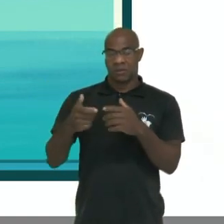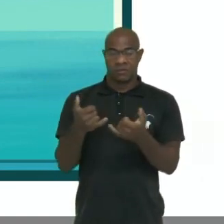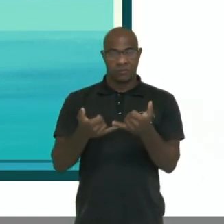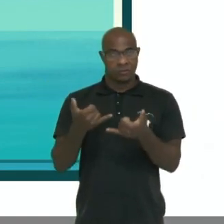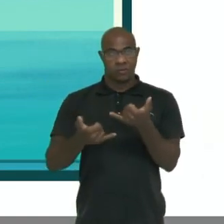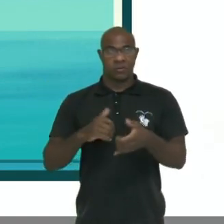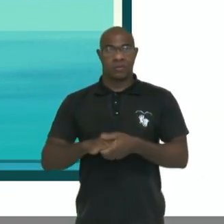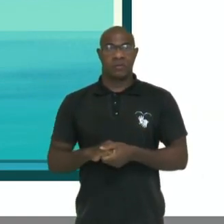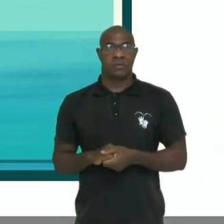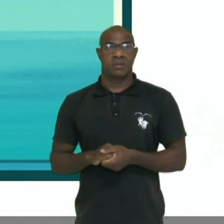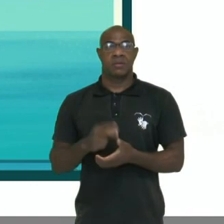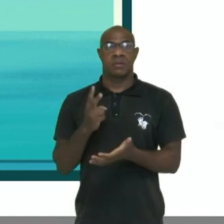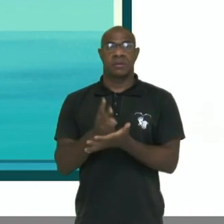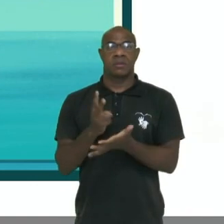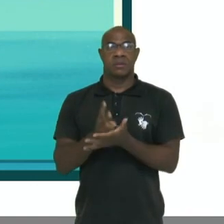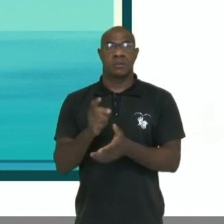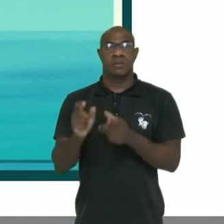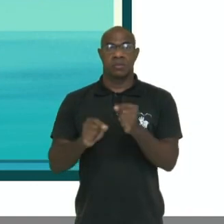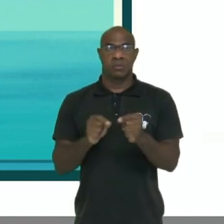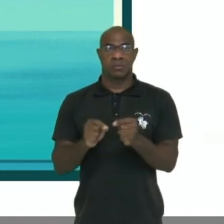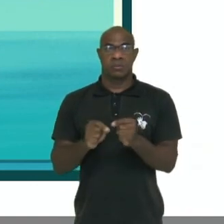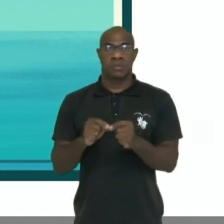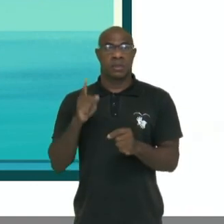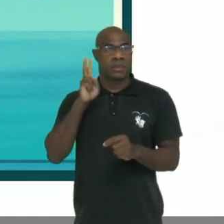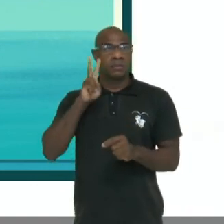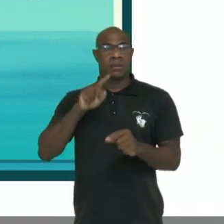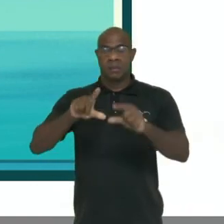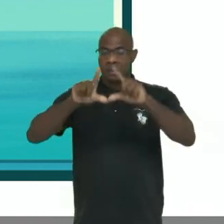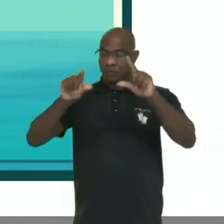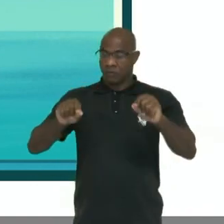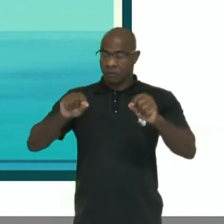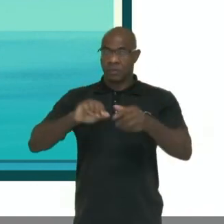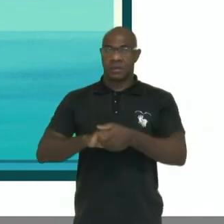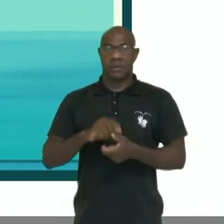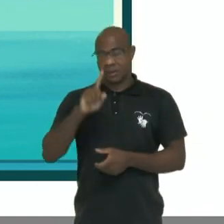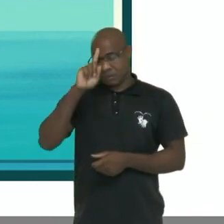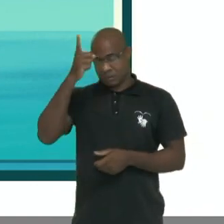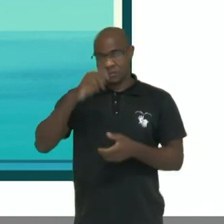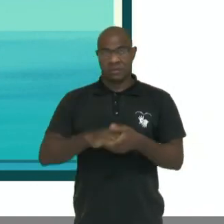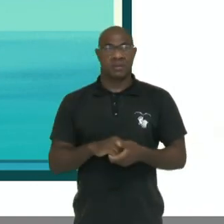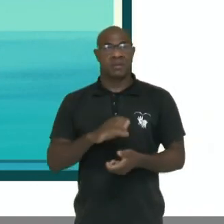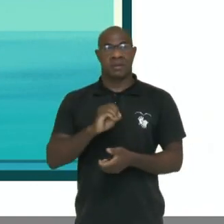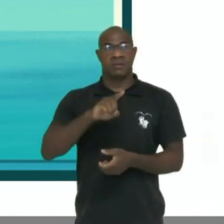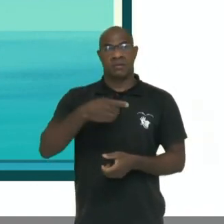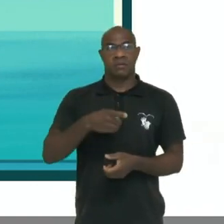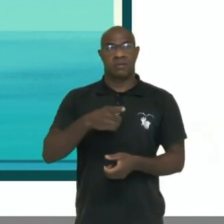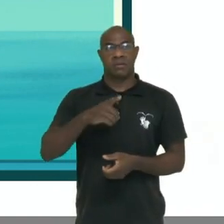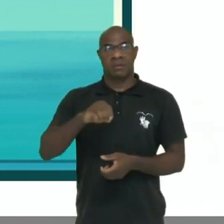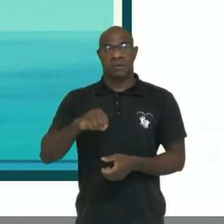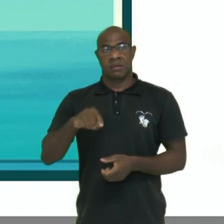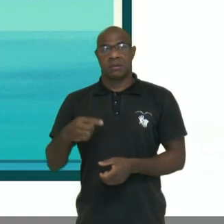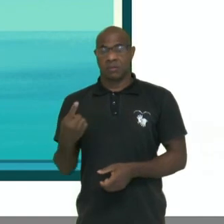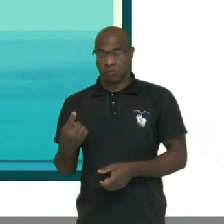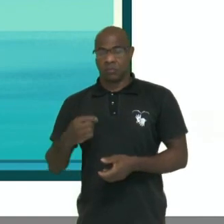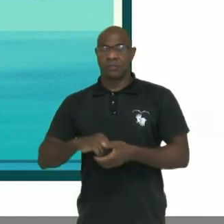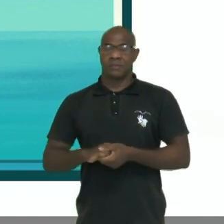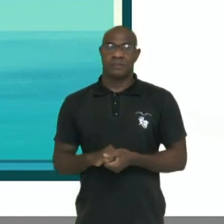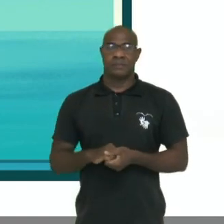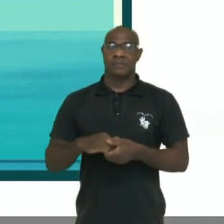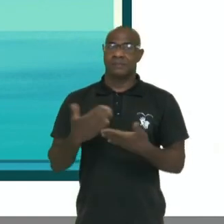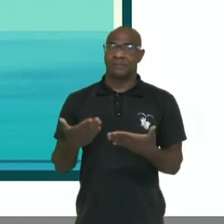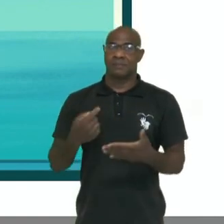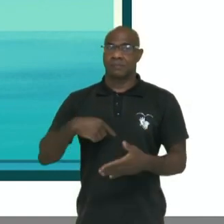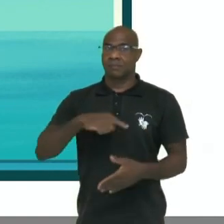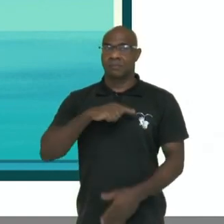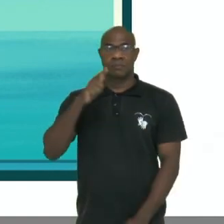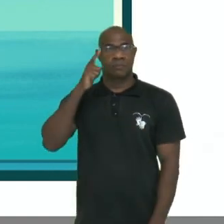ser sempre utilizando essa formulazinha aqui, né? Essa ideia. Tem o 0,01, que é a mesma coisa que 1 sobre 100, né? Então, a gente